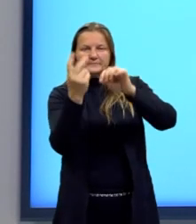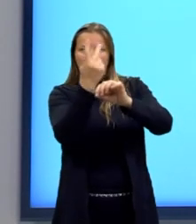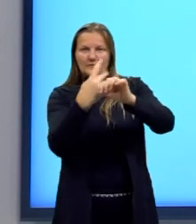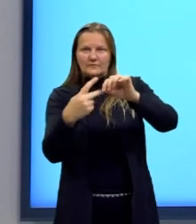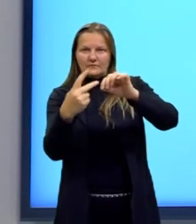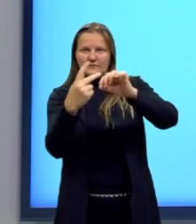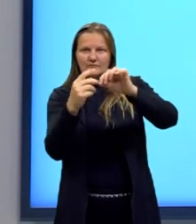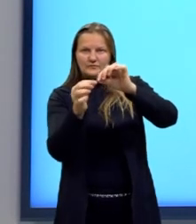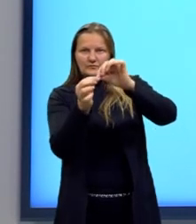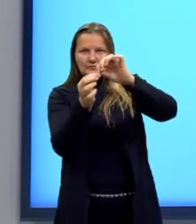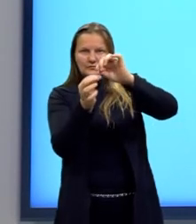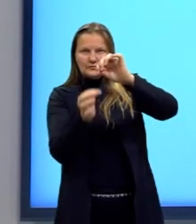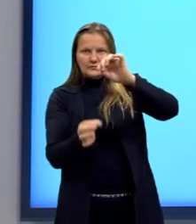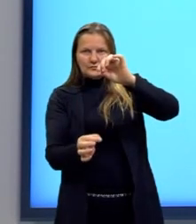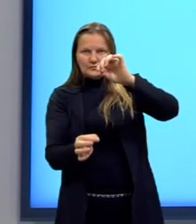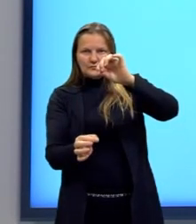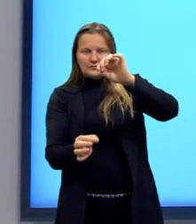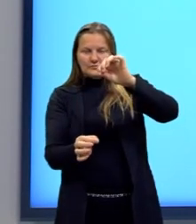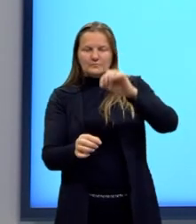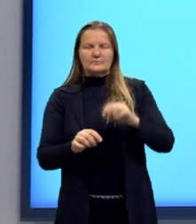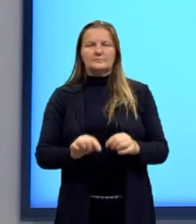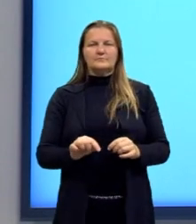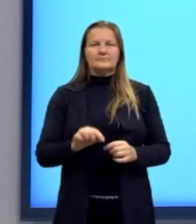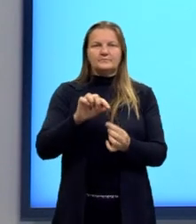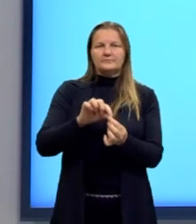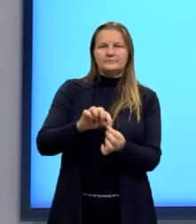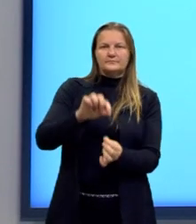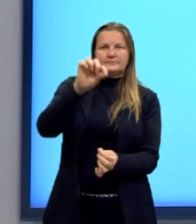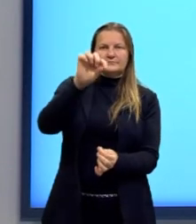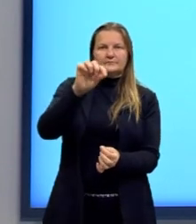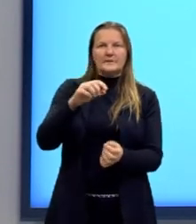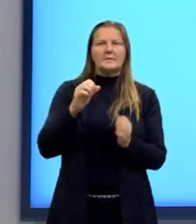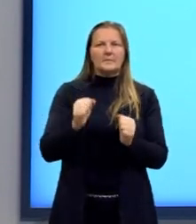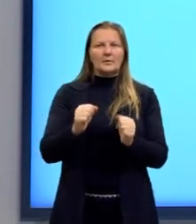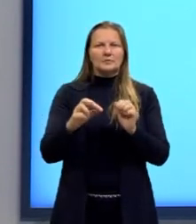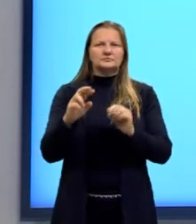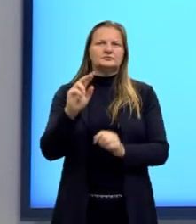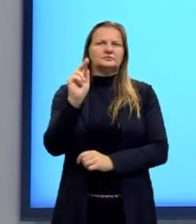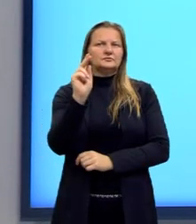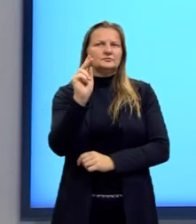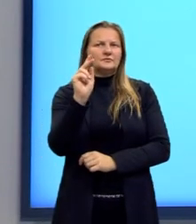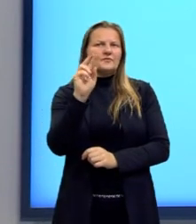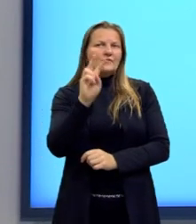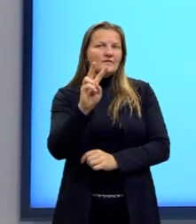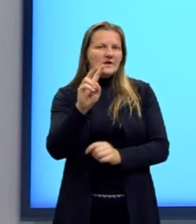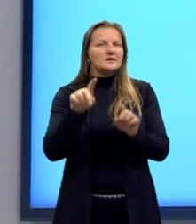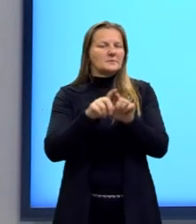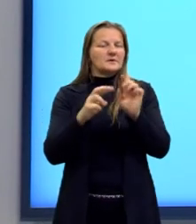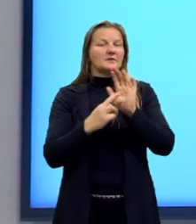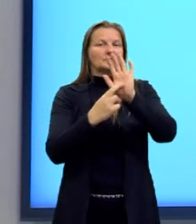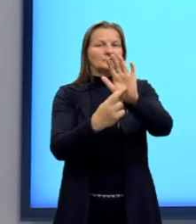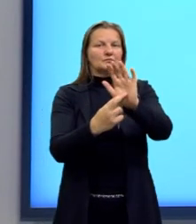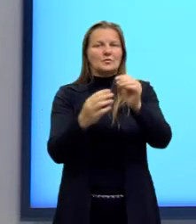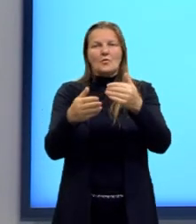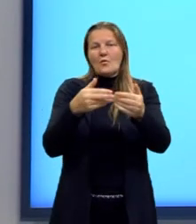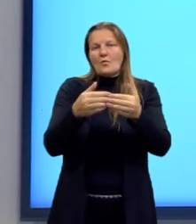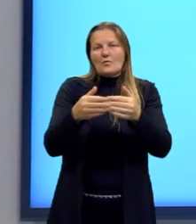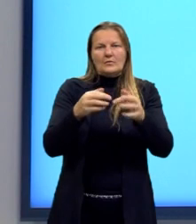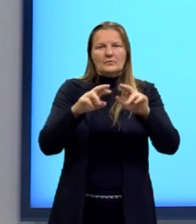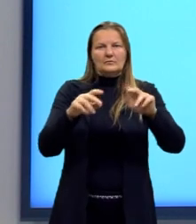aqui nós utilizamos o pontinho ver né mas o vértice pode ser representado por ver para um cone